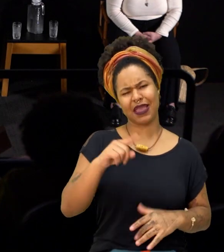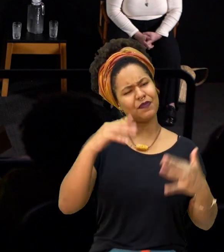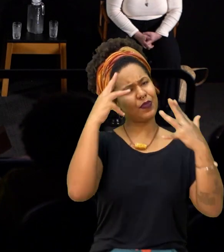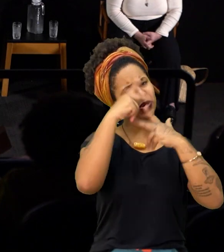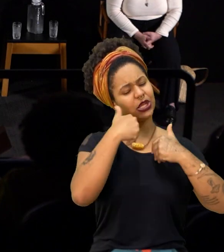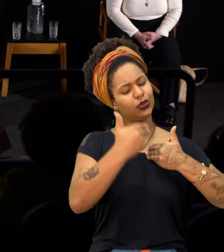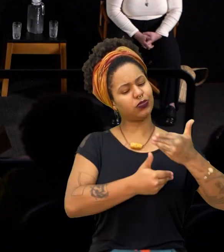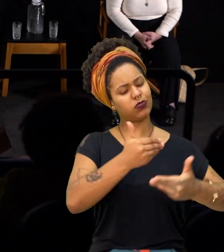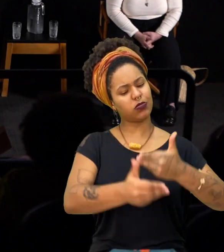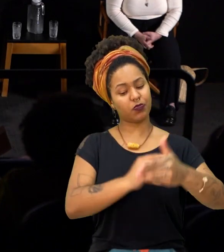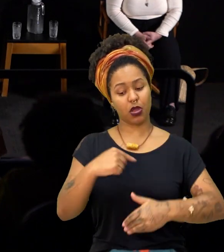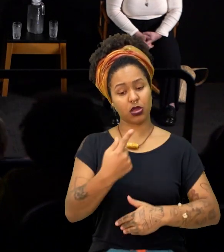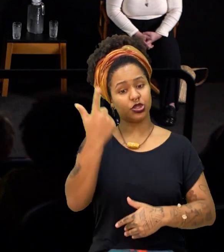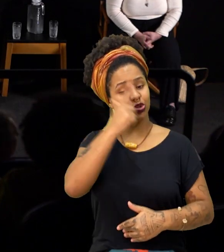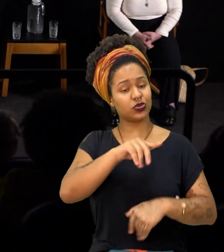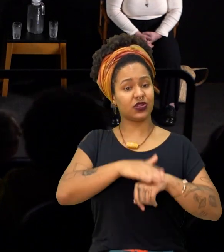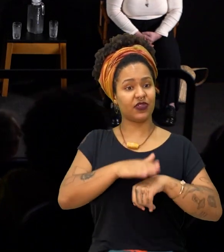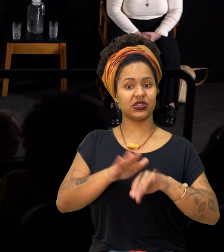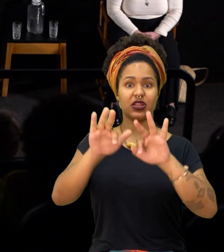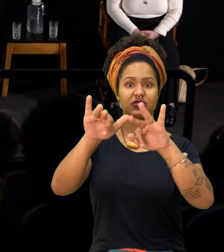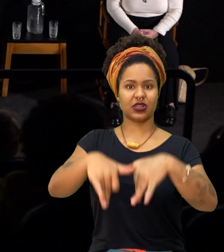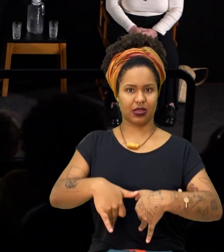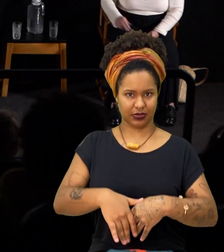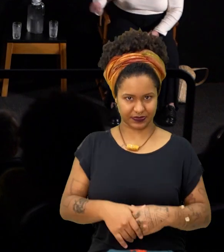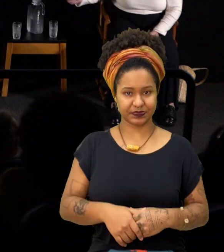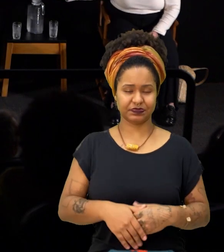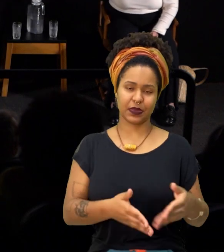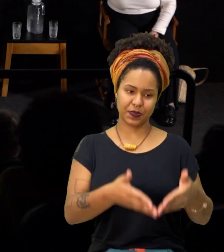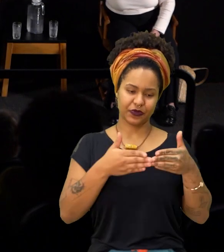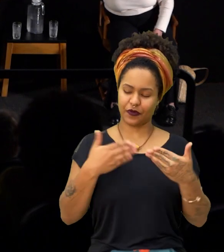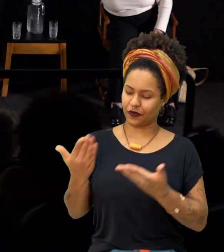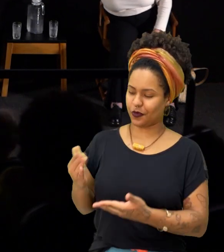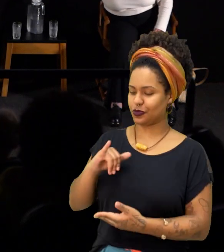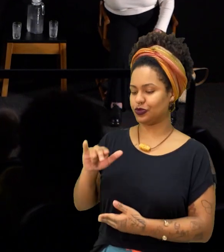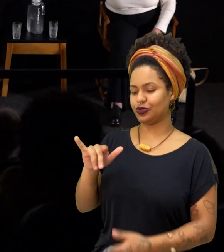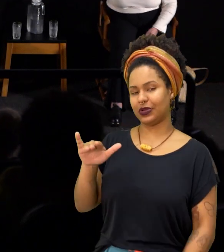forma, né, da gente poder encerrar, né. Por favor, Juliana.